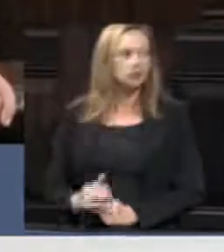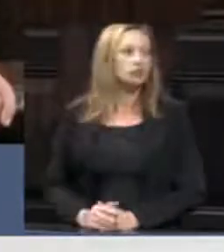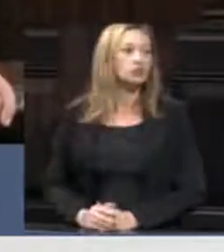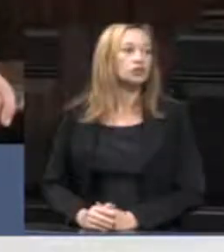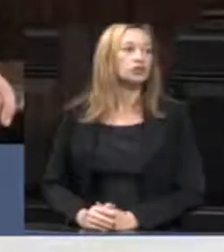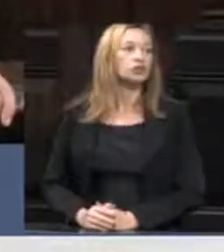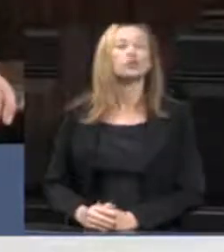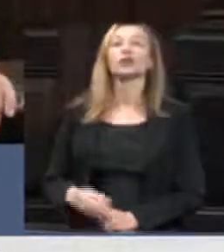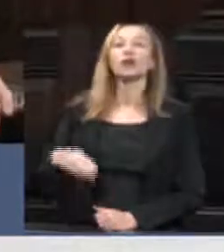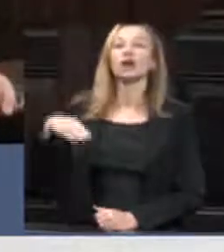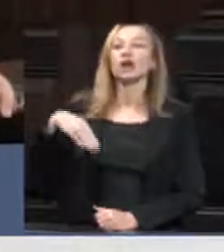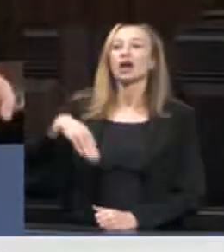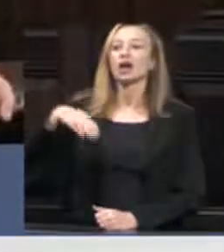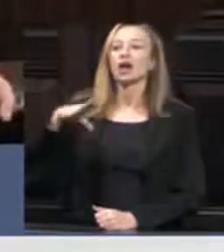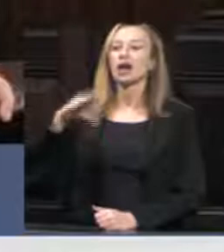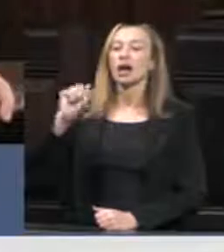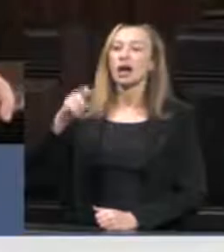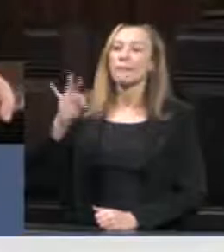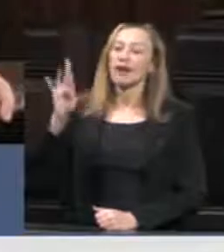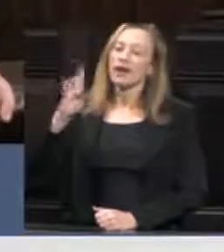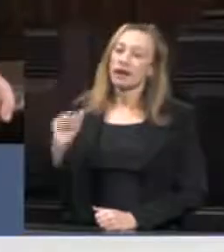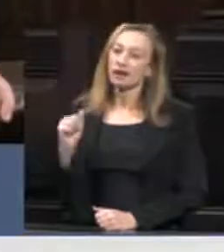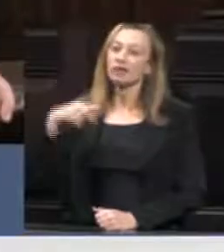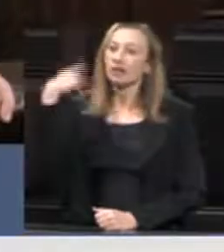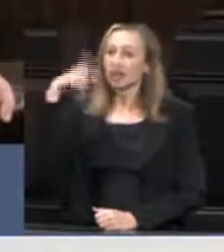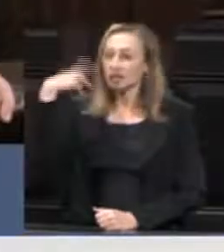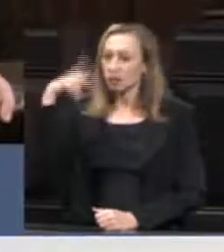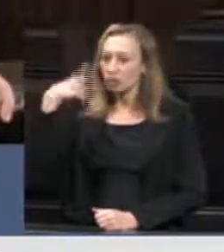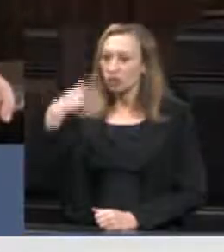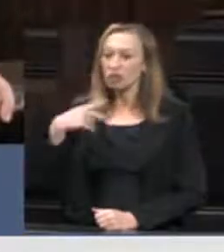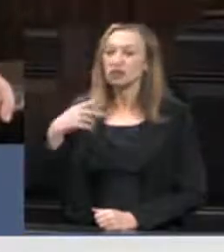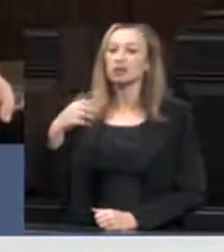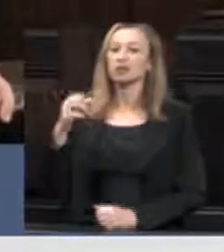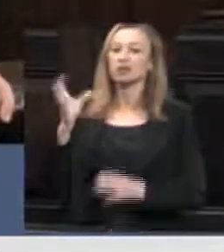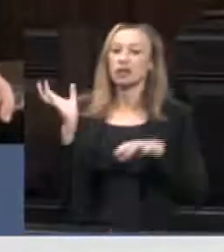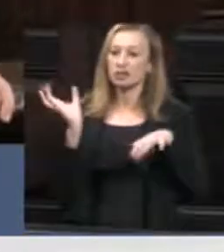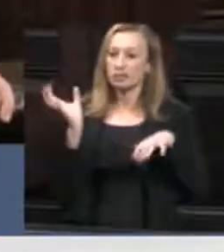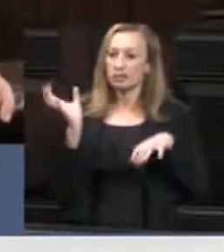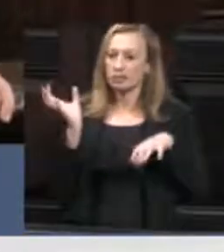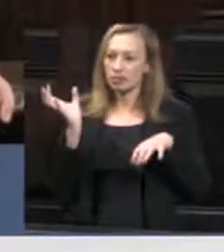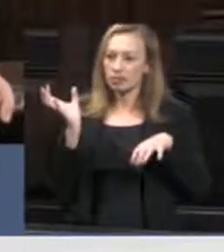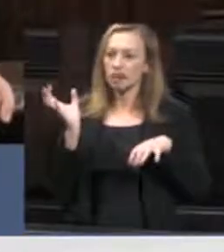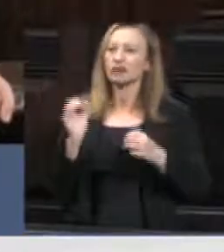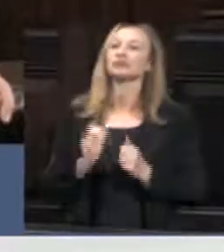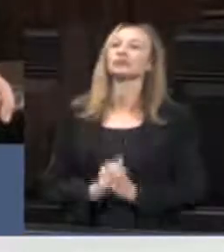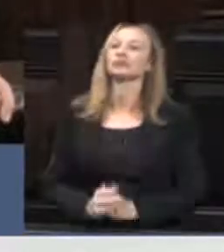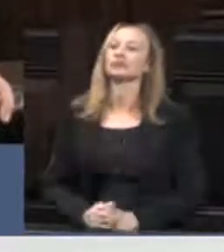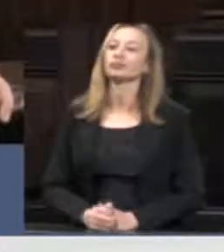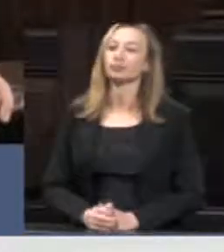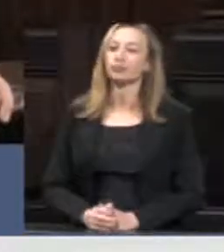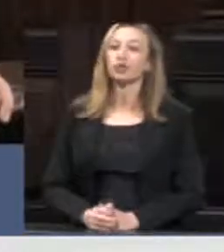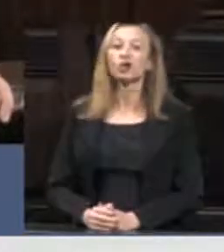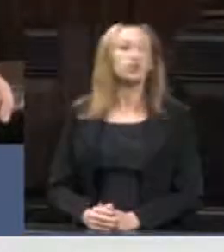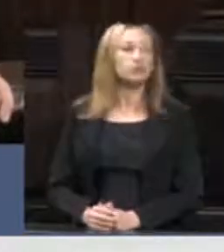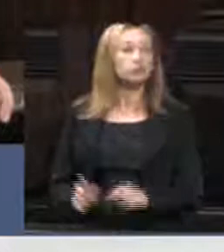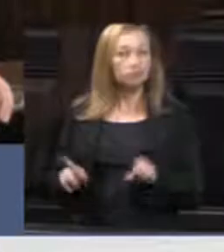de Vereadores, Assembleias e Congresso Nacional. Dito isso,